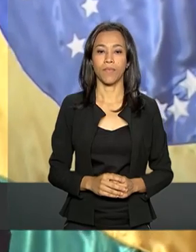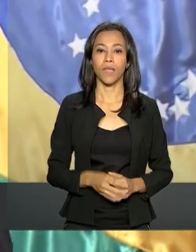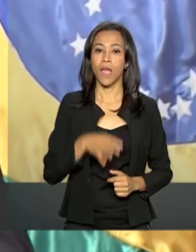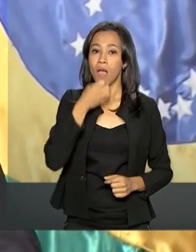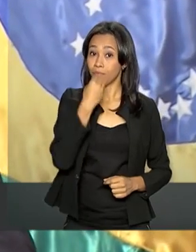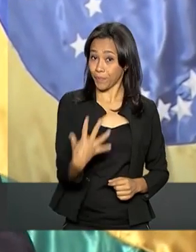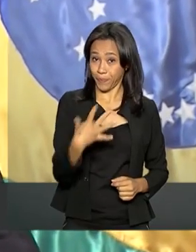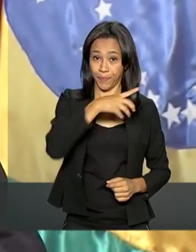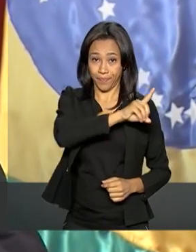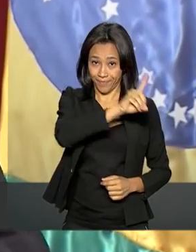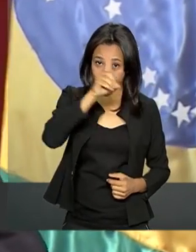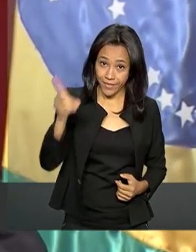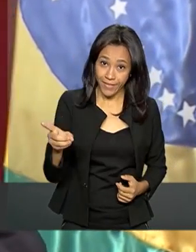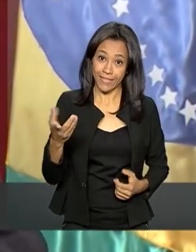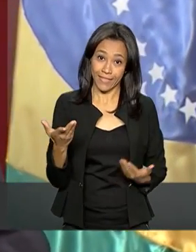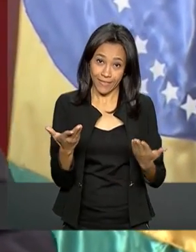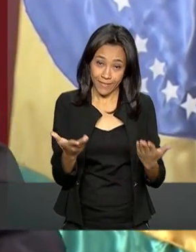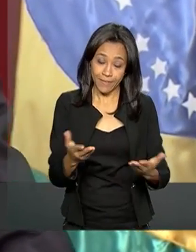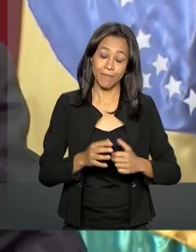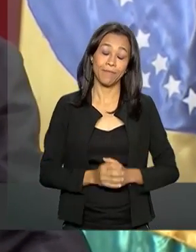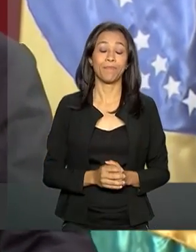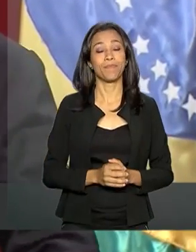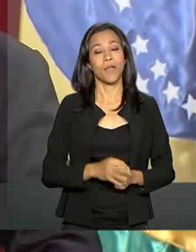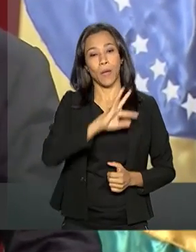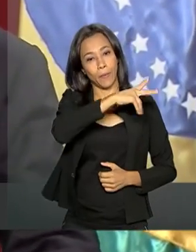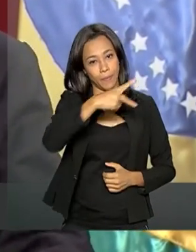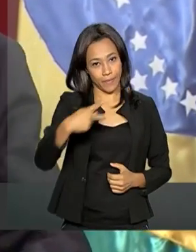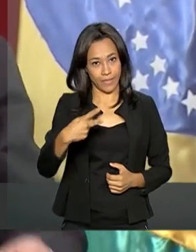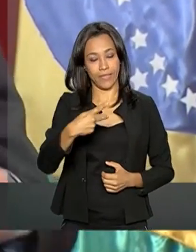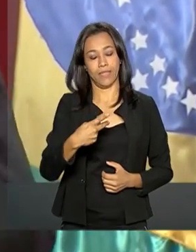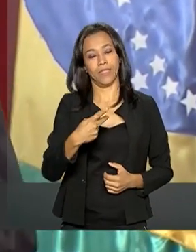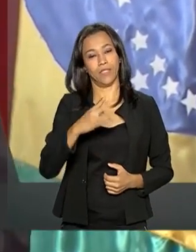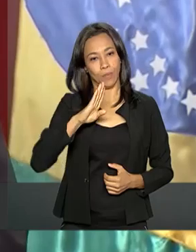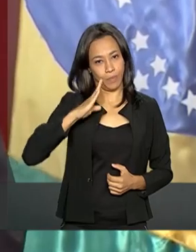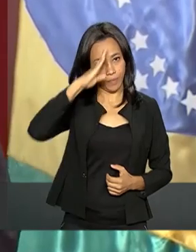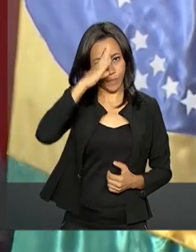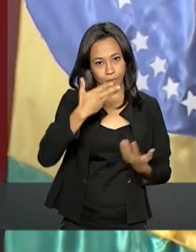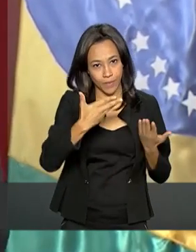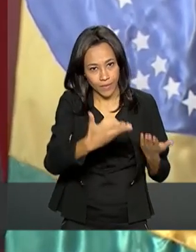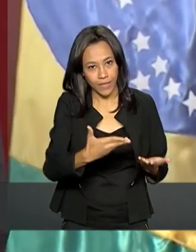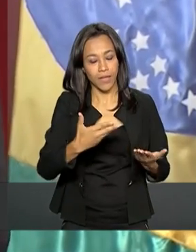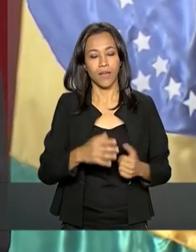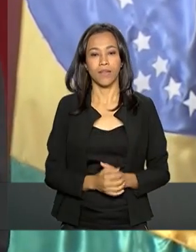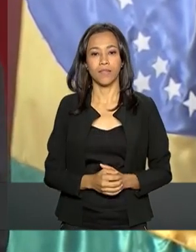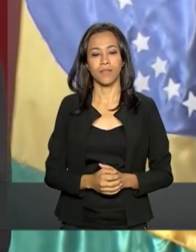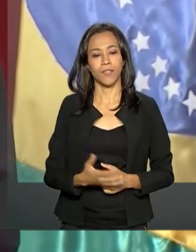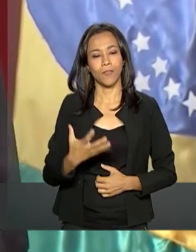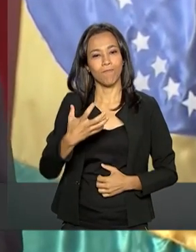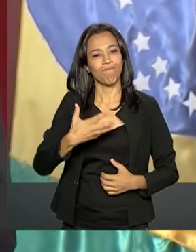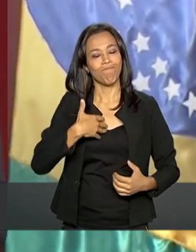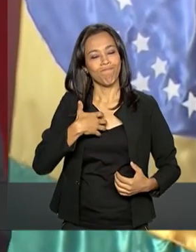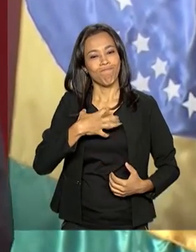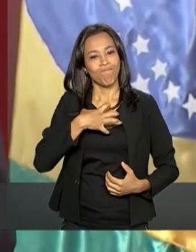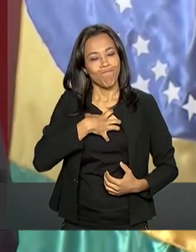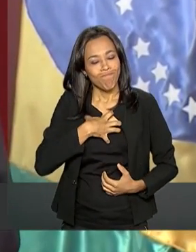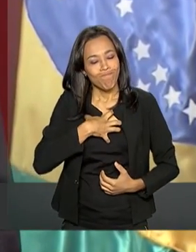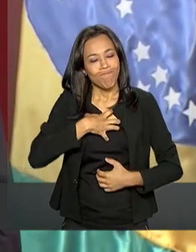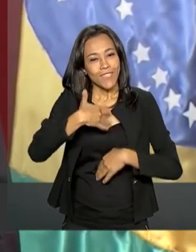Bom dia, presidente Bolsonaro. Quero dar um cordial, sincero